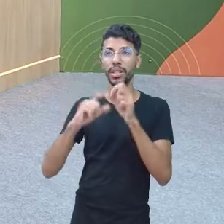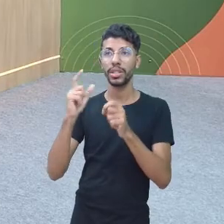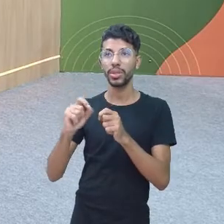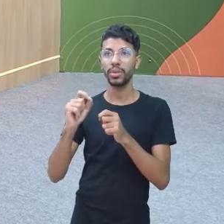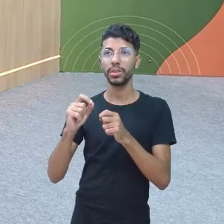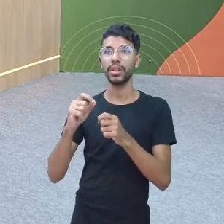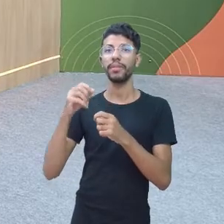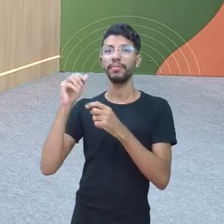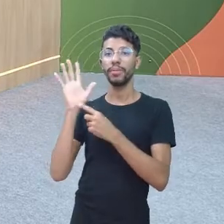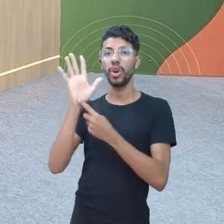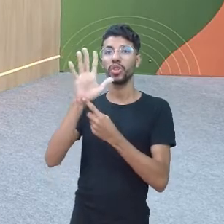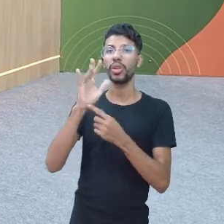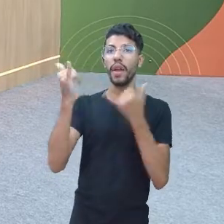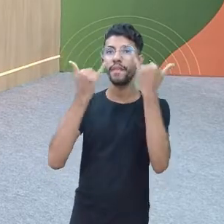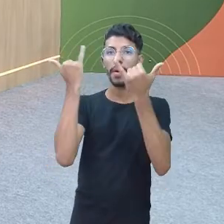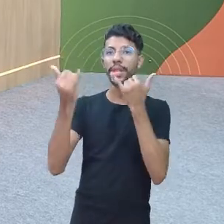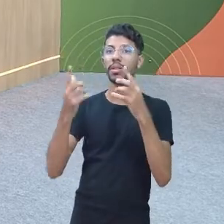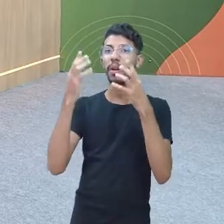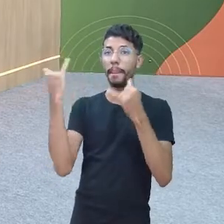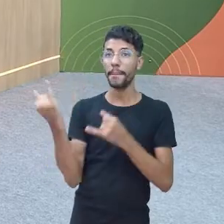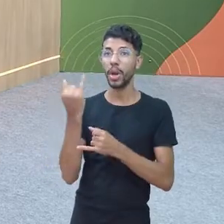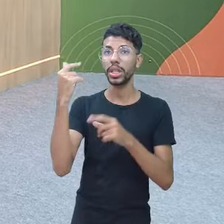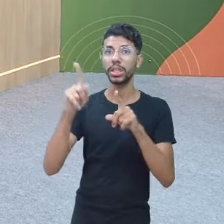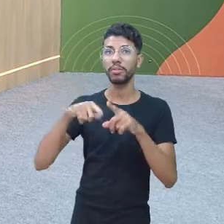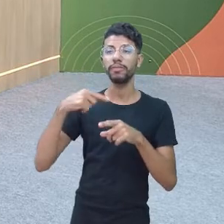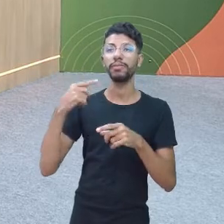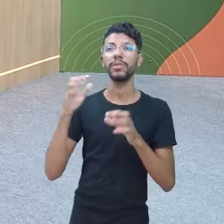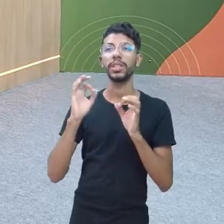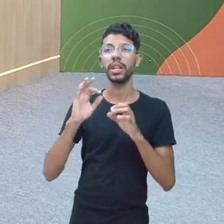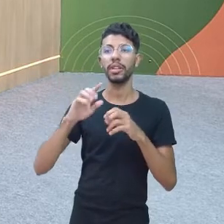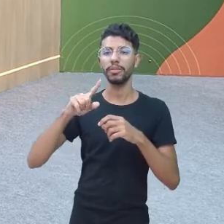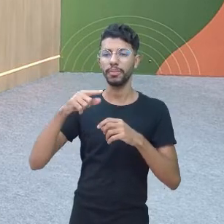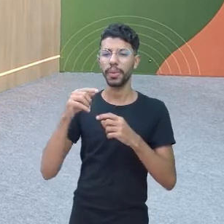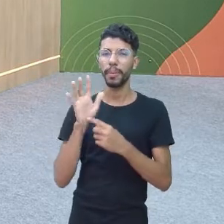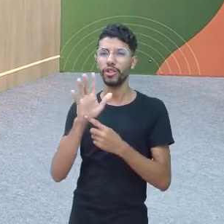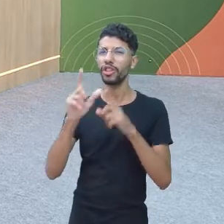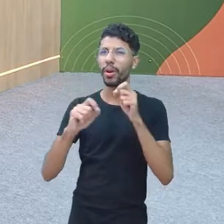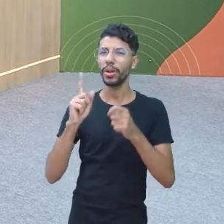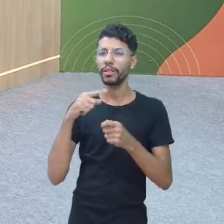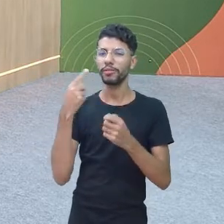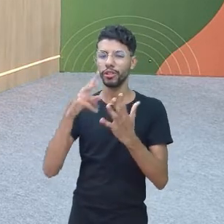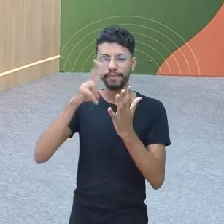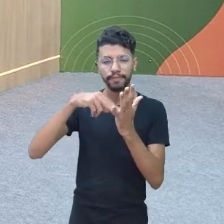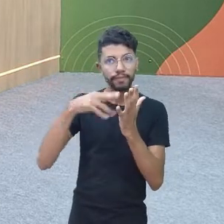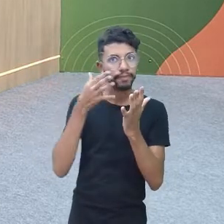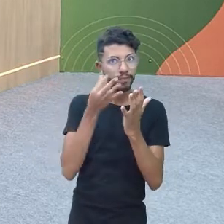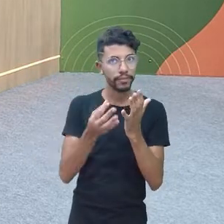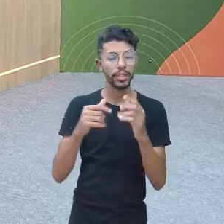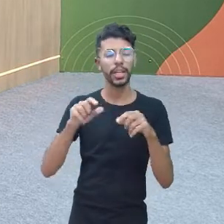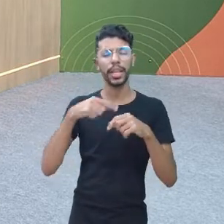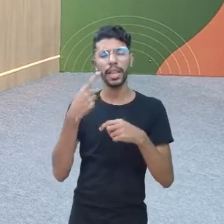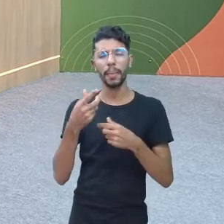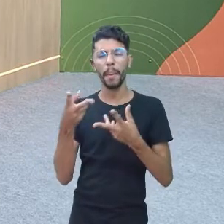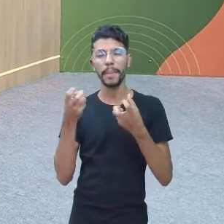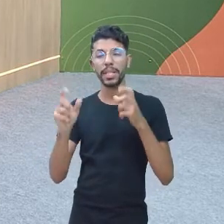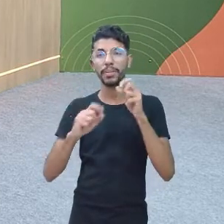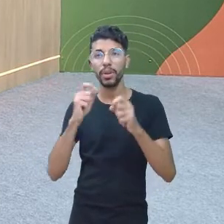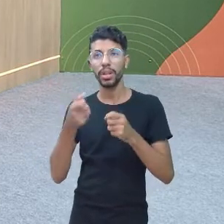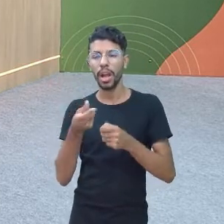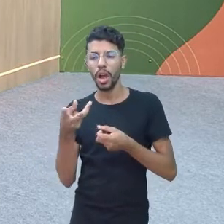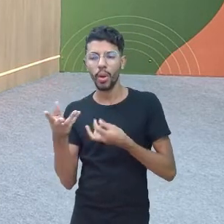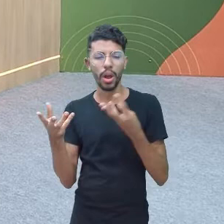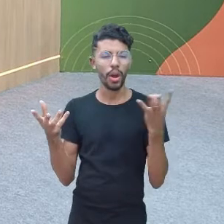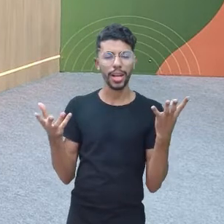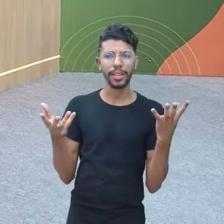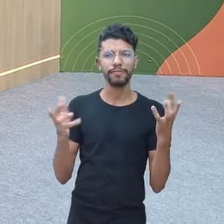de maneira atenta. Depois a gente percebeu que as quantias não eram iguais. E aí a gente começou criando